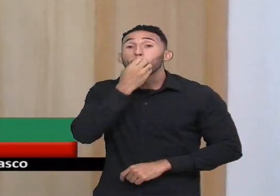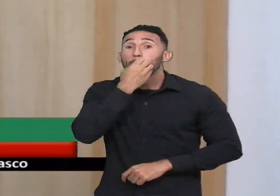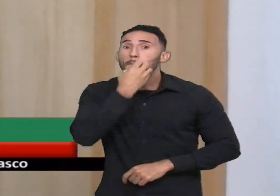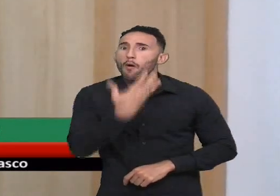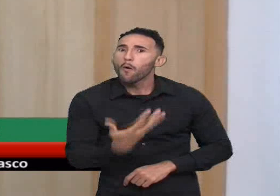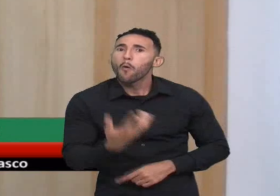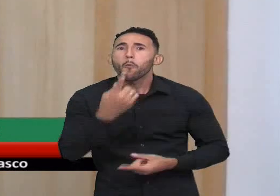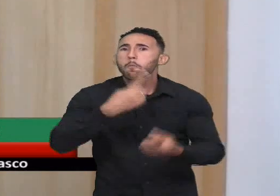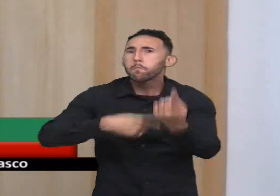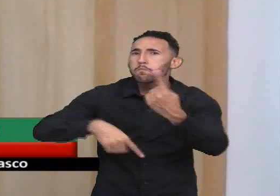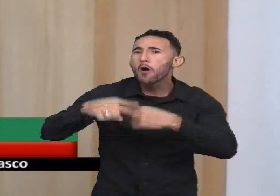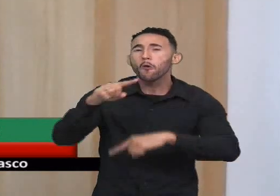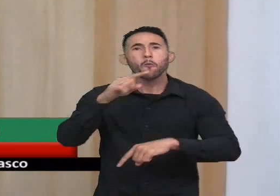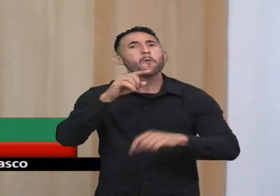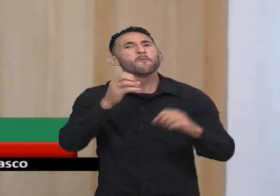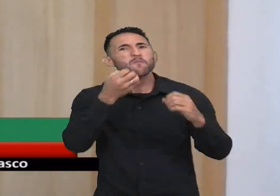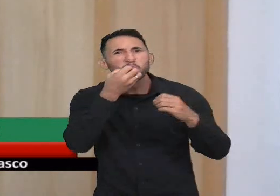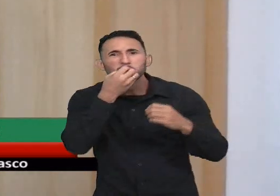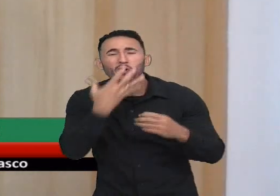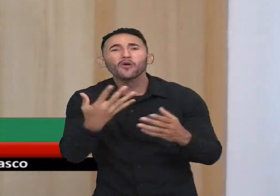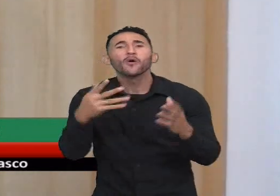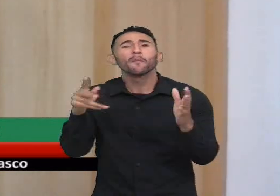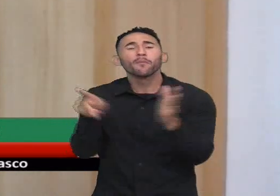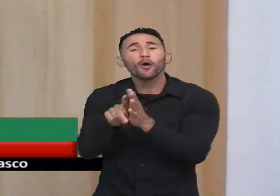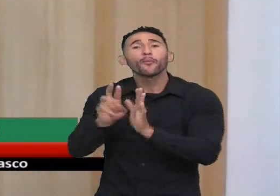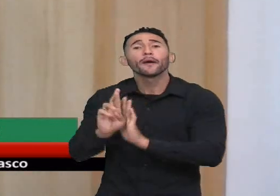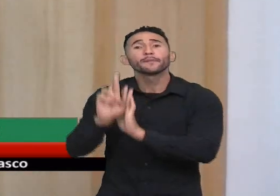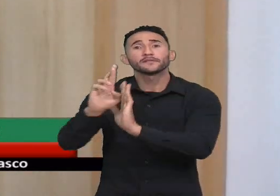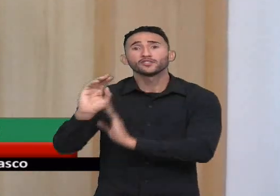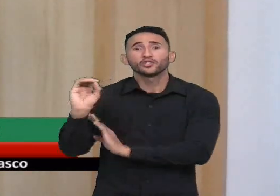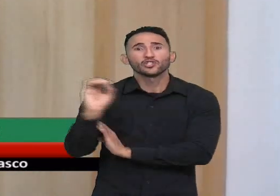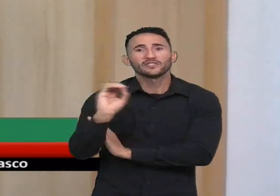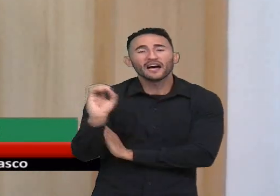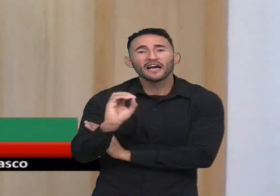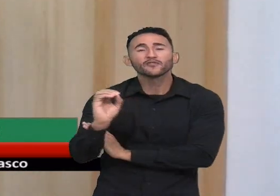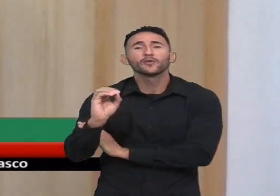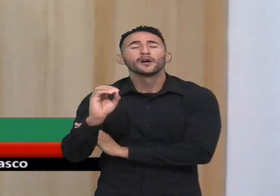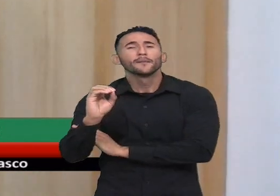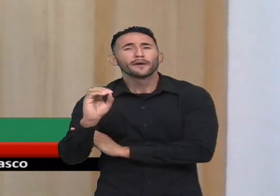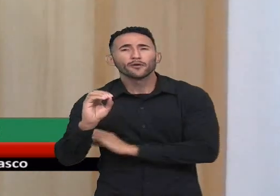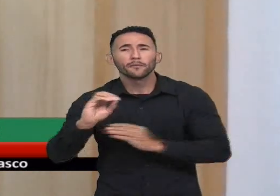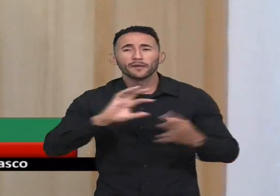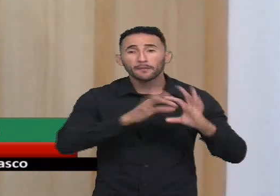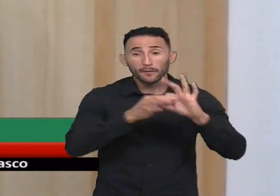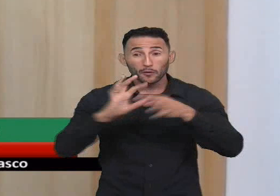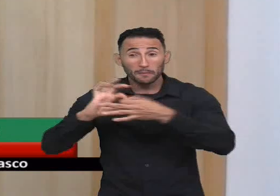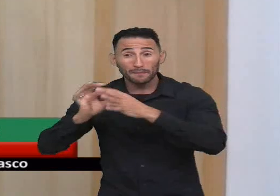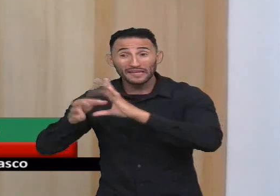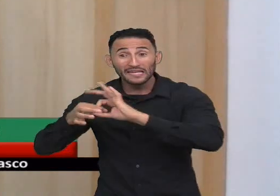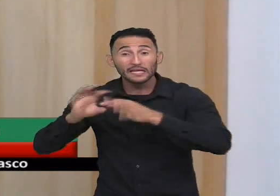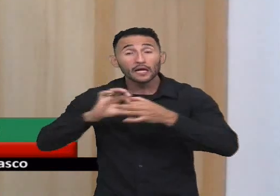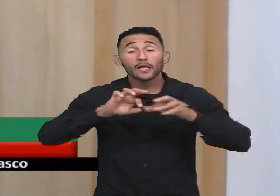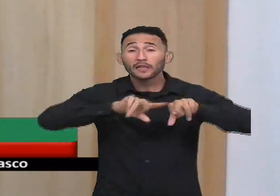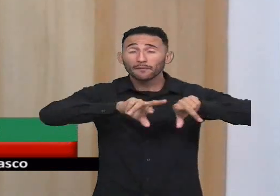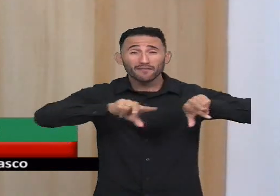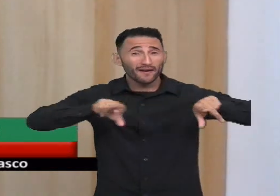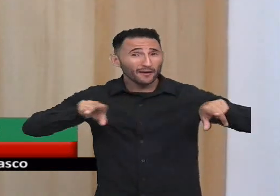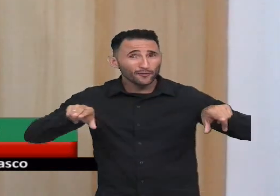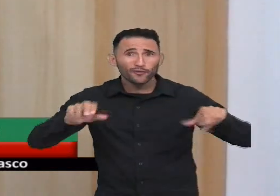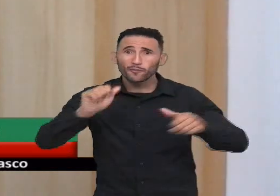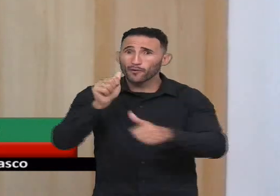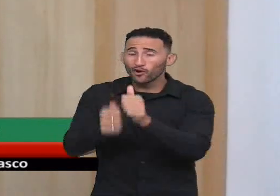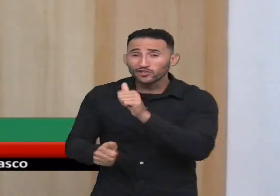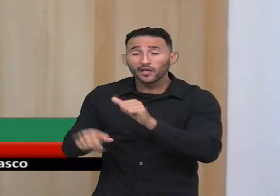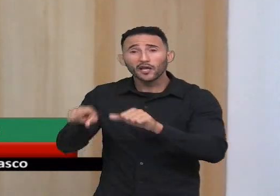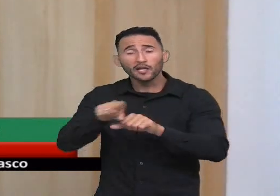mesmo. O nosso grande representante de Osasco nas Olimpíadas, nas Paralimpíadas, no esporte paralímpico também. Travando luta contra